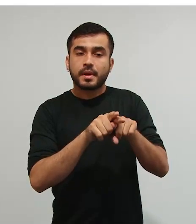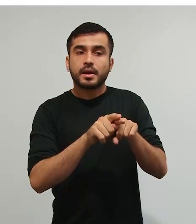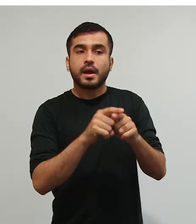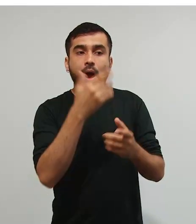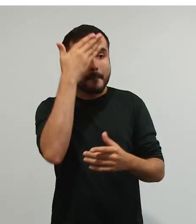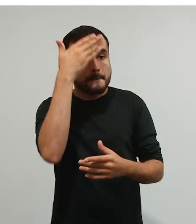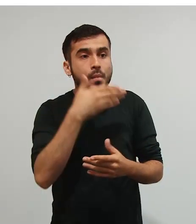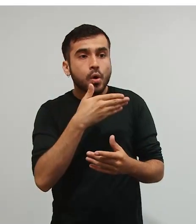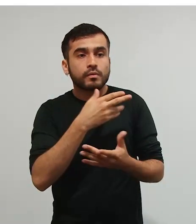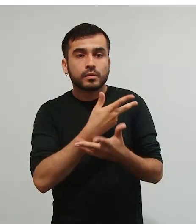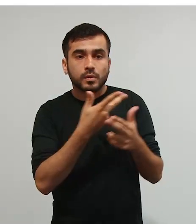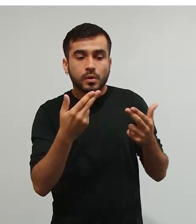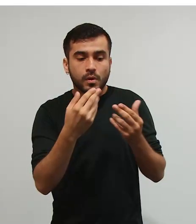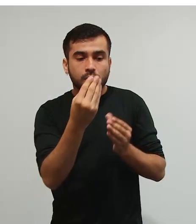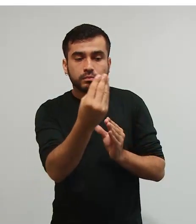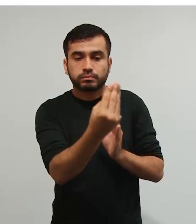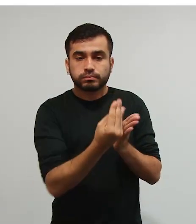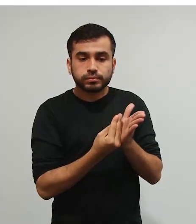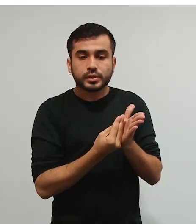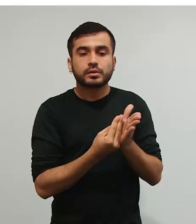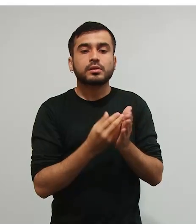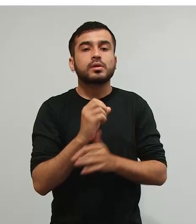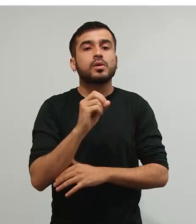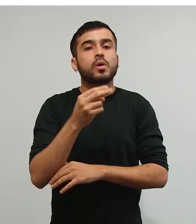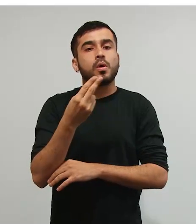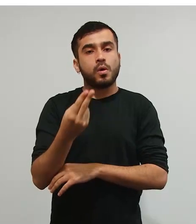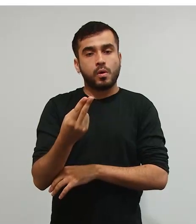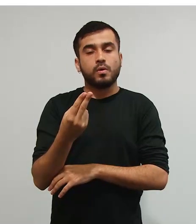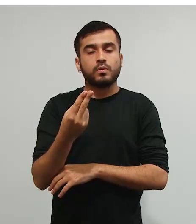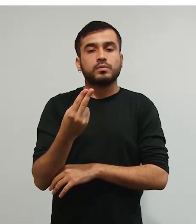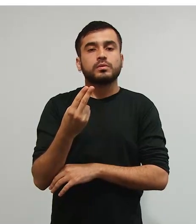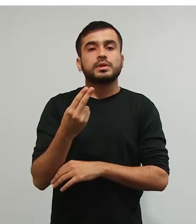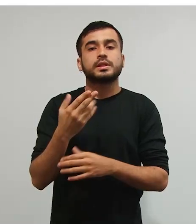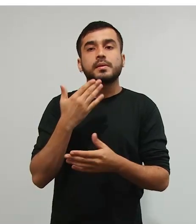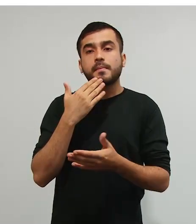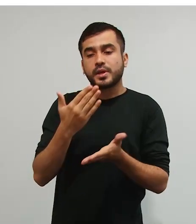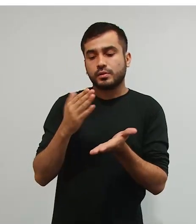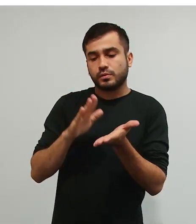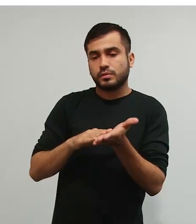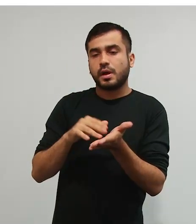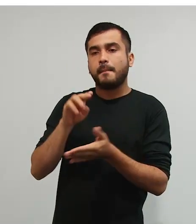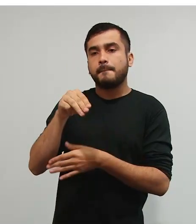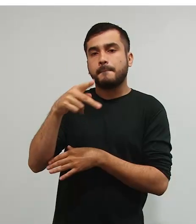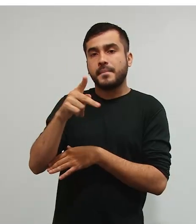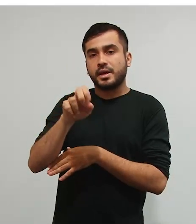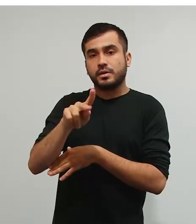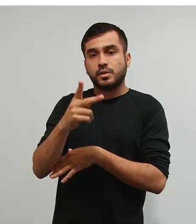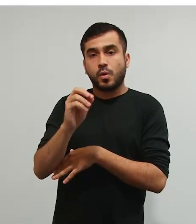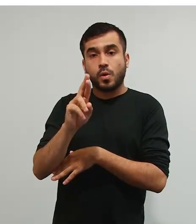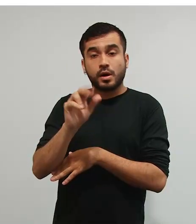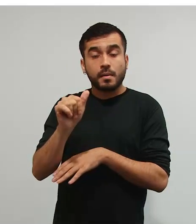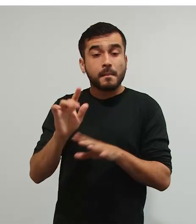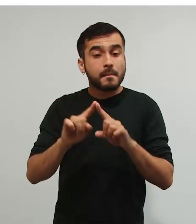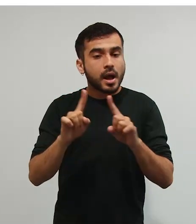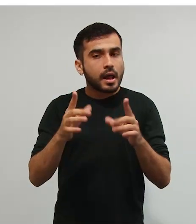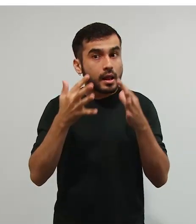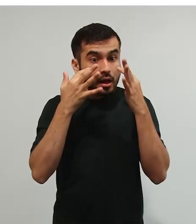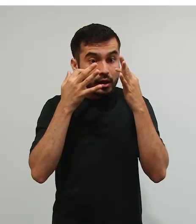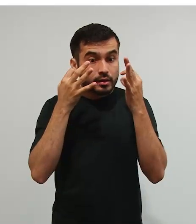fiança bancária ou seguro-garantia ou da intimação da penhora. Mas